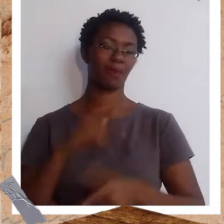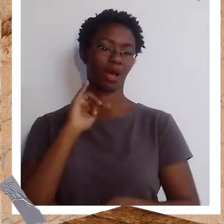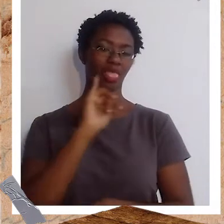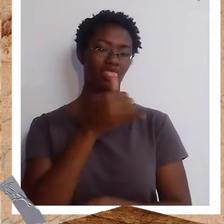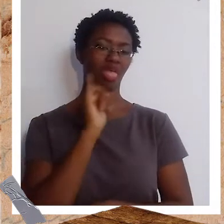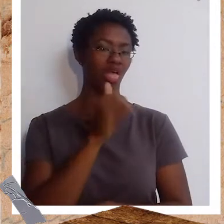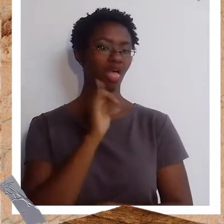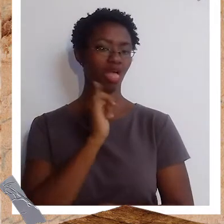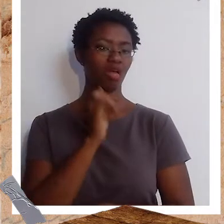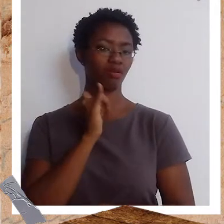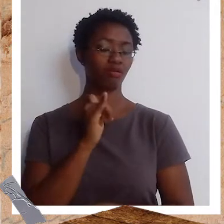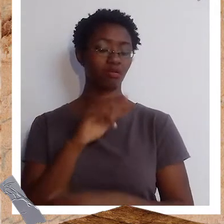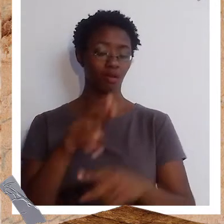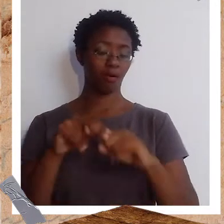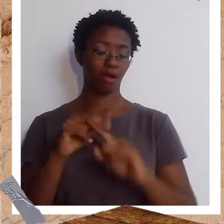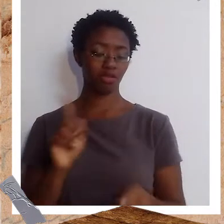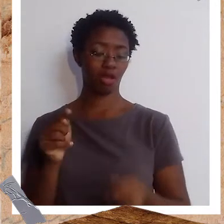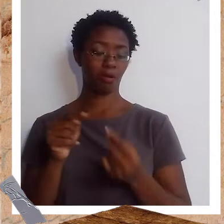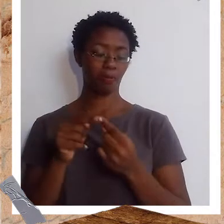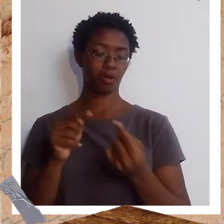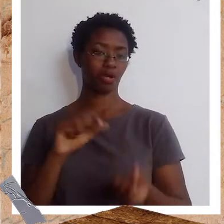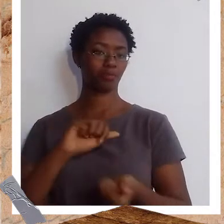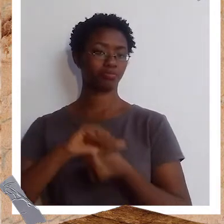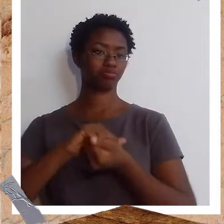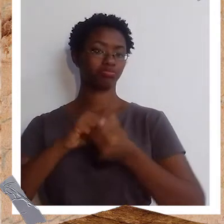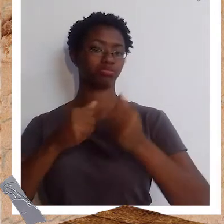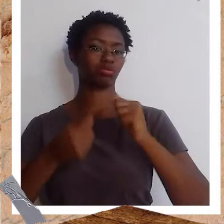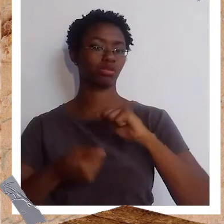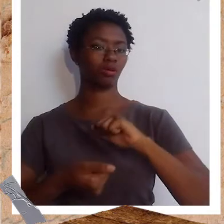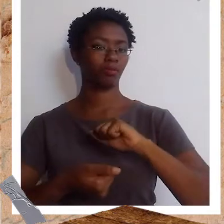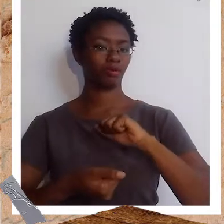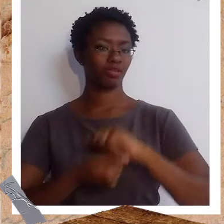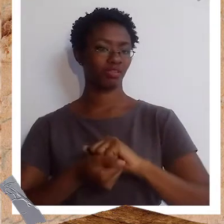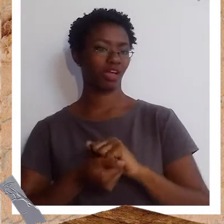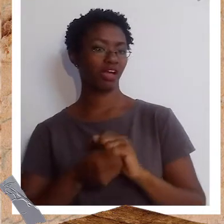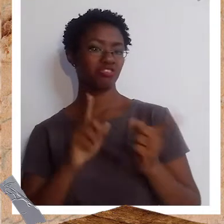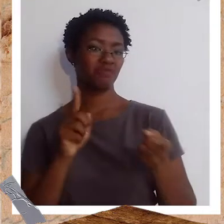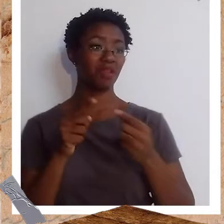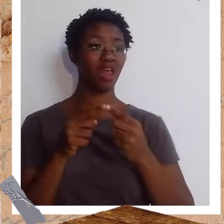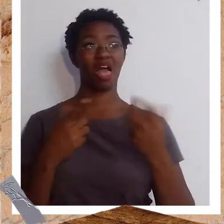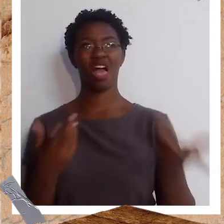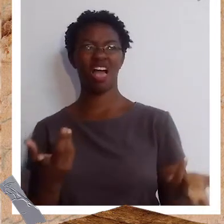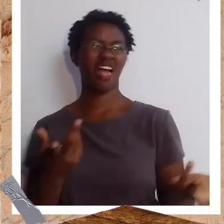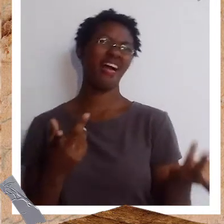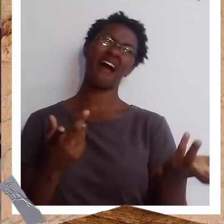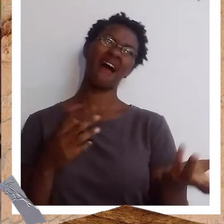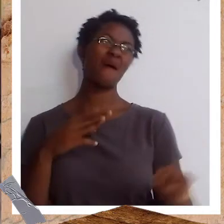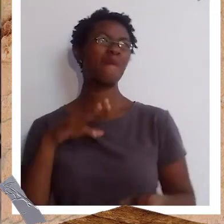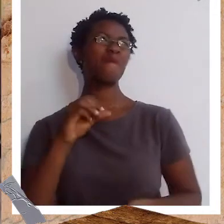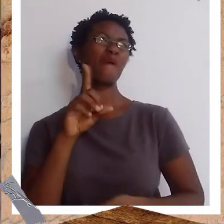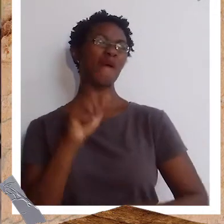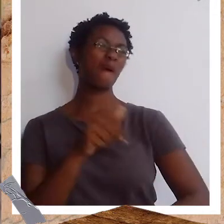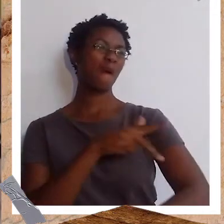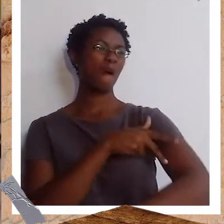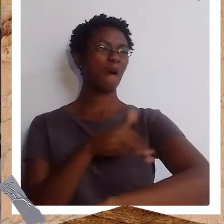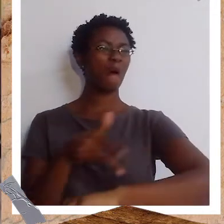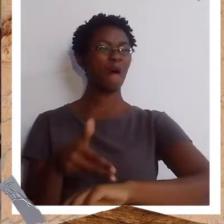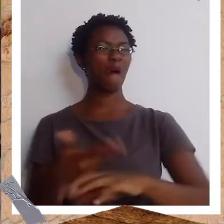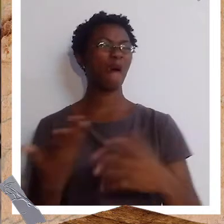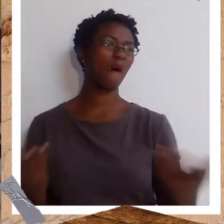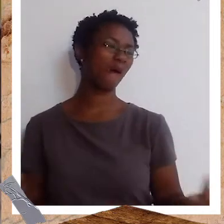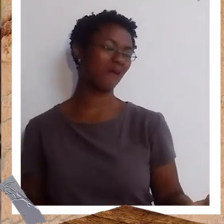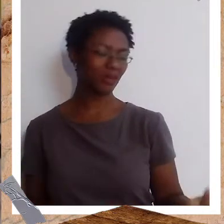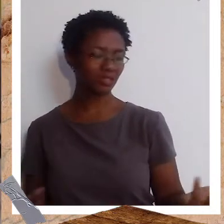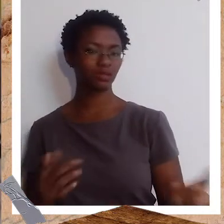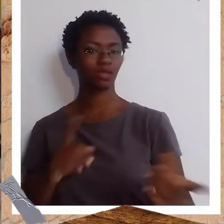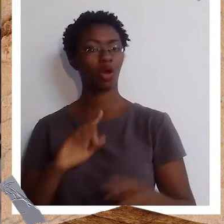narrativas para que aquilo se ajuste ou vire uma tendência, uma moda, né? Ou se ajuste